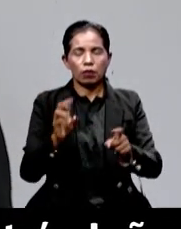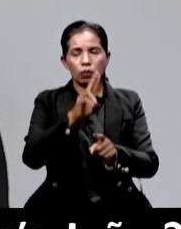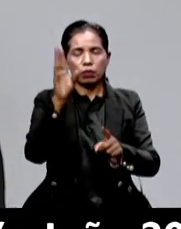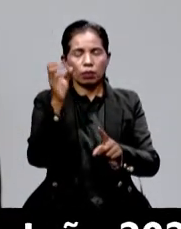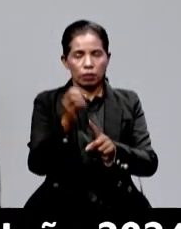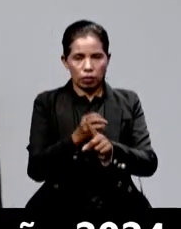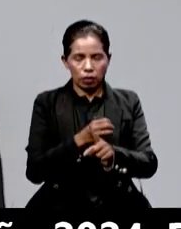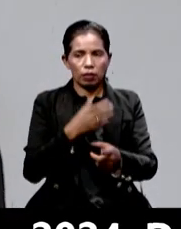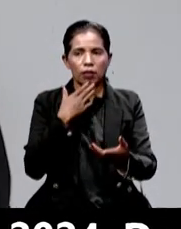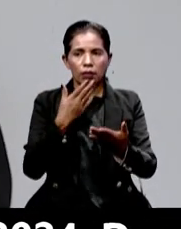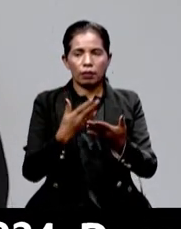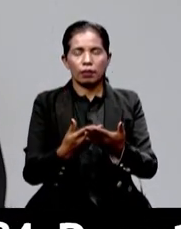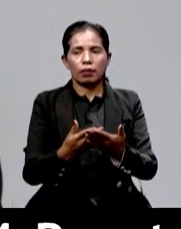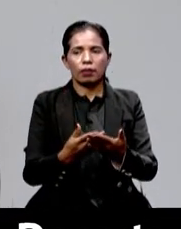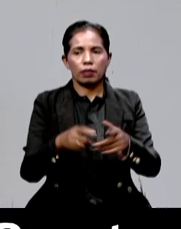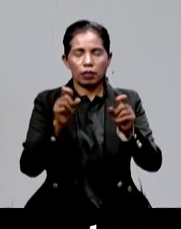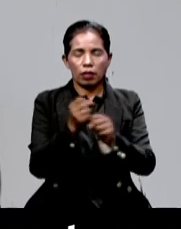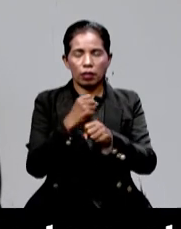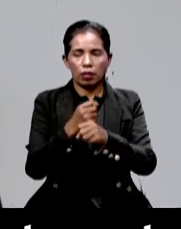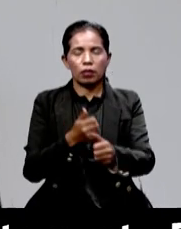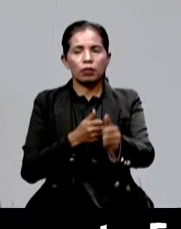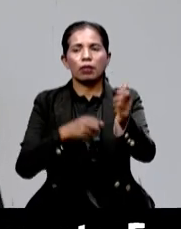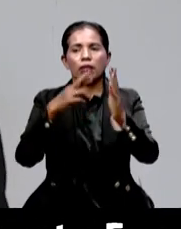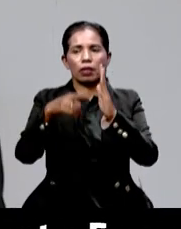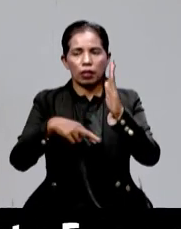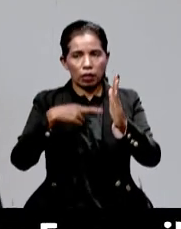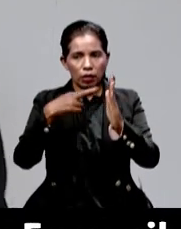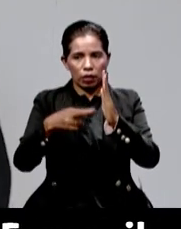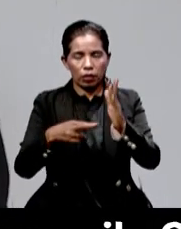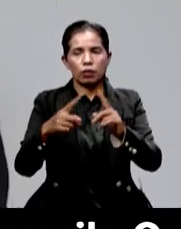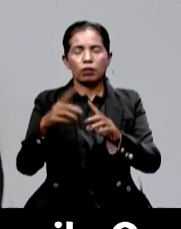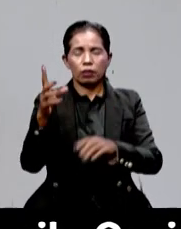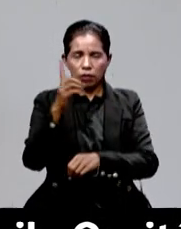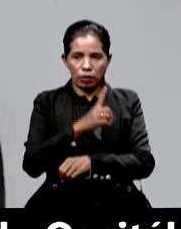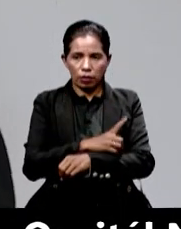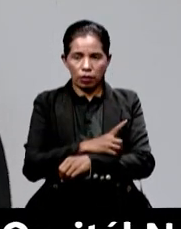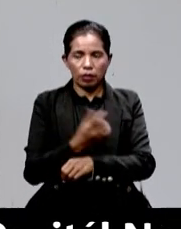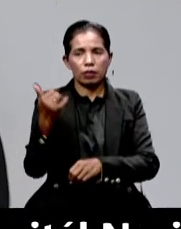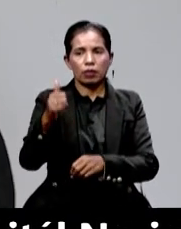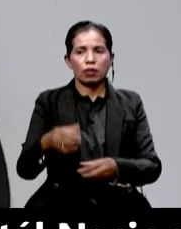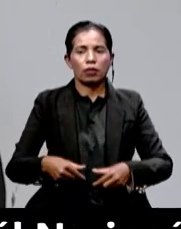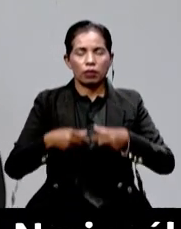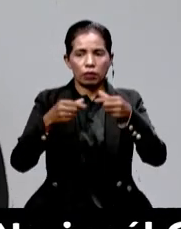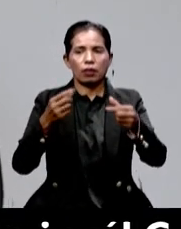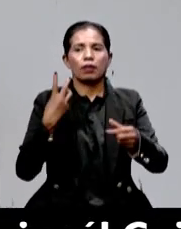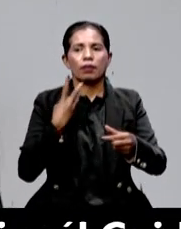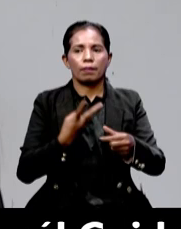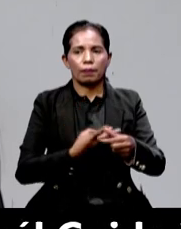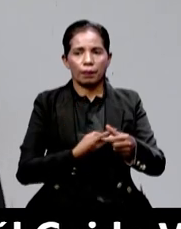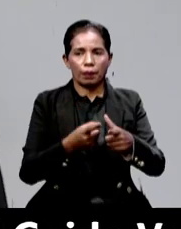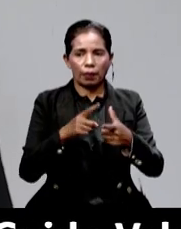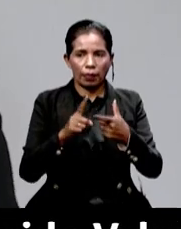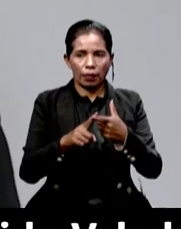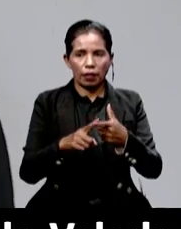di dia oportunidade de ne thank you halotu regra nebe ohin sira fo na mai ami